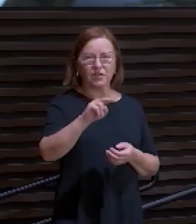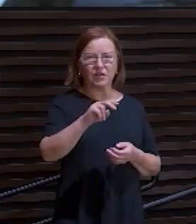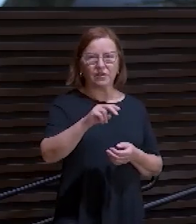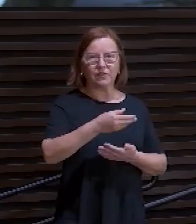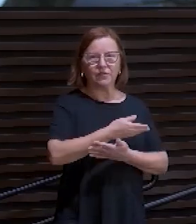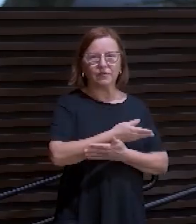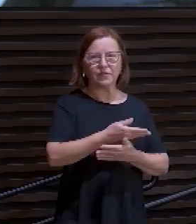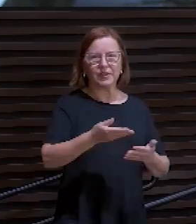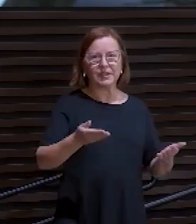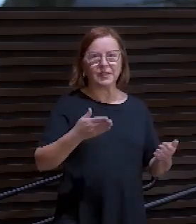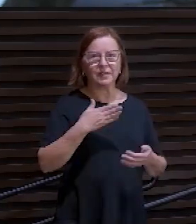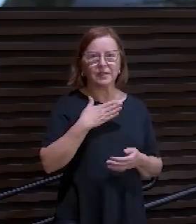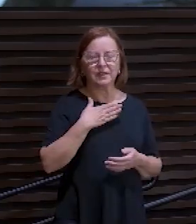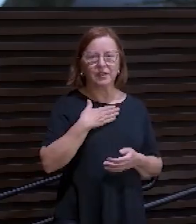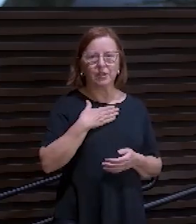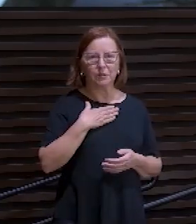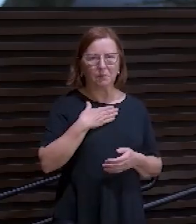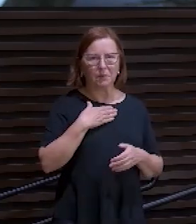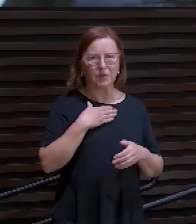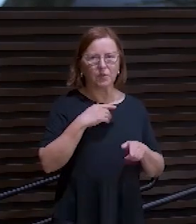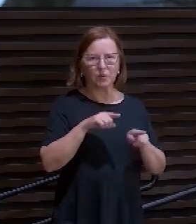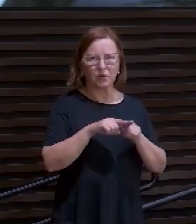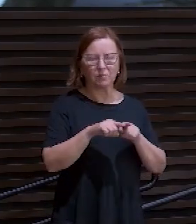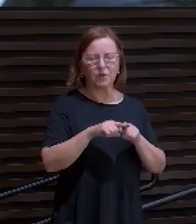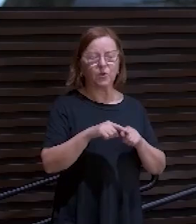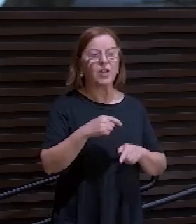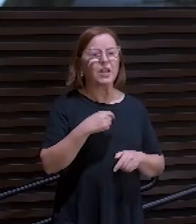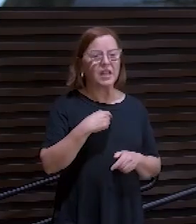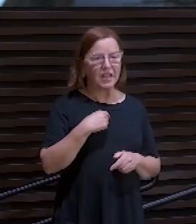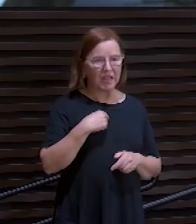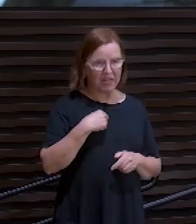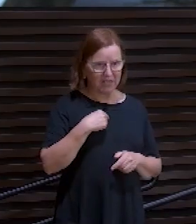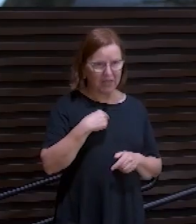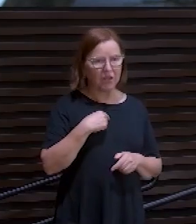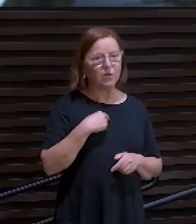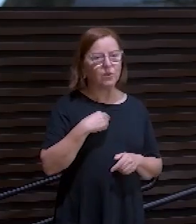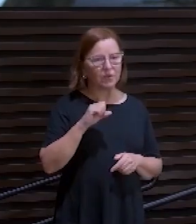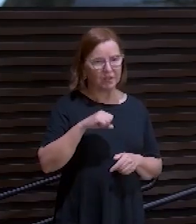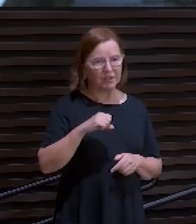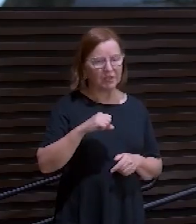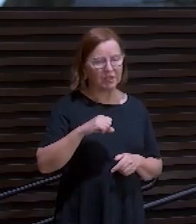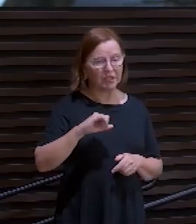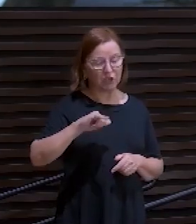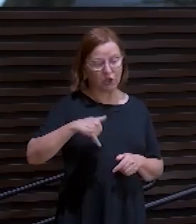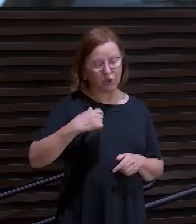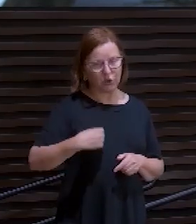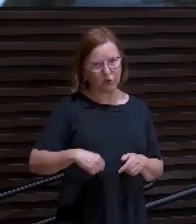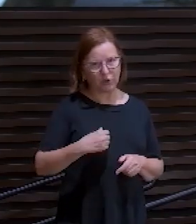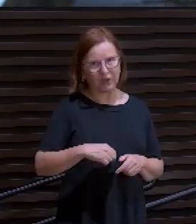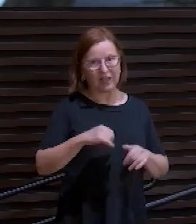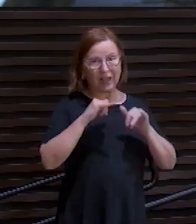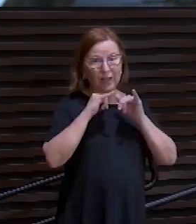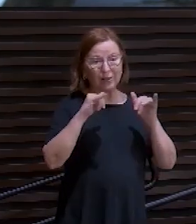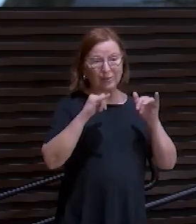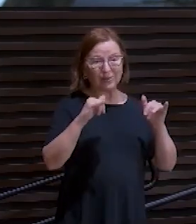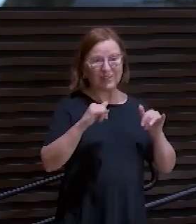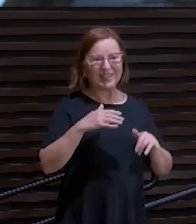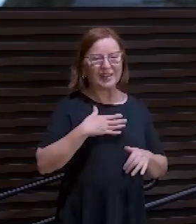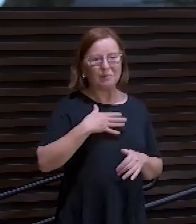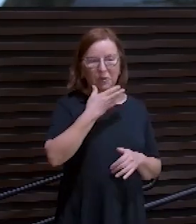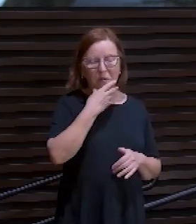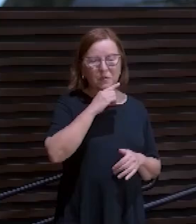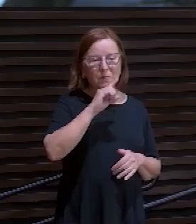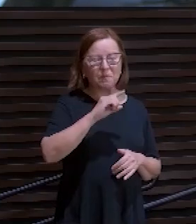também, que sou eu mesmo quem vos fala. Anunciai a meu pai toda a minha glória no Egito, e tudo